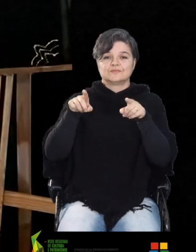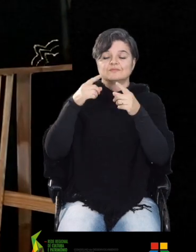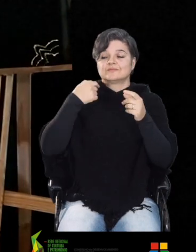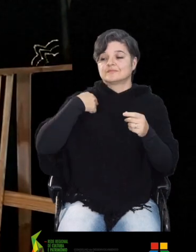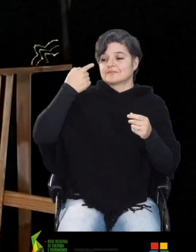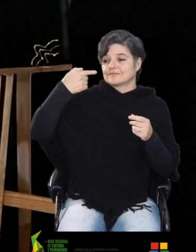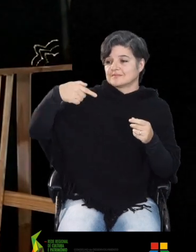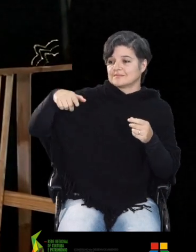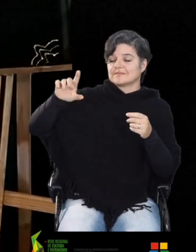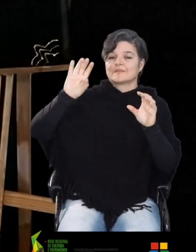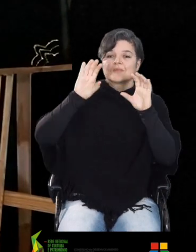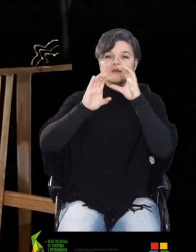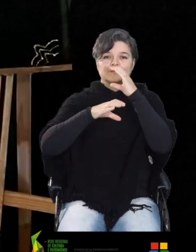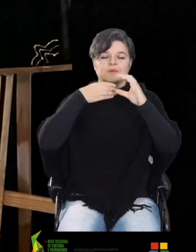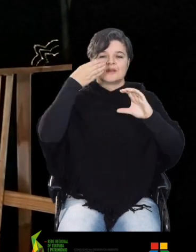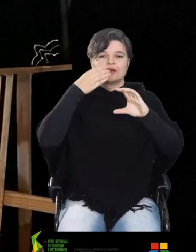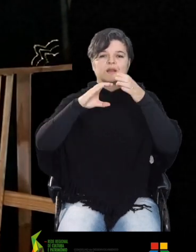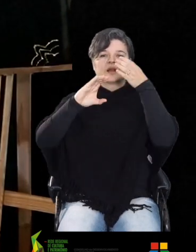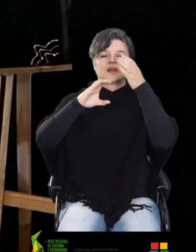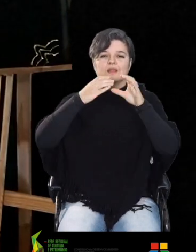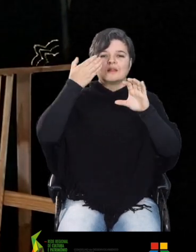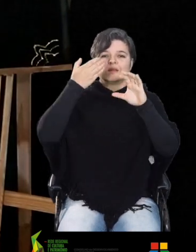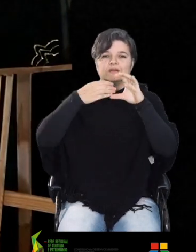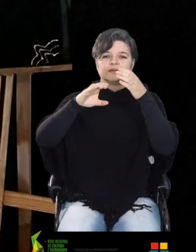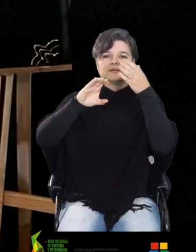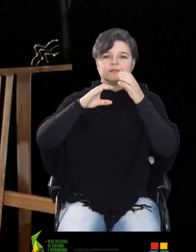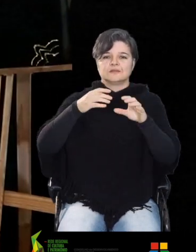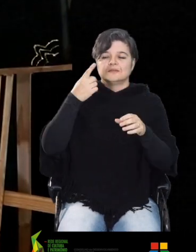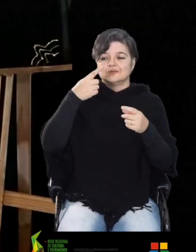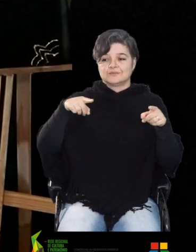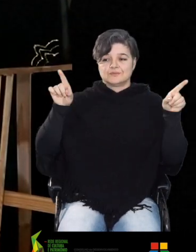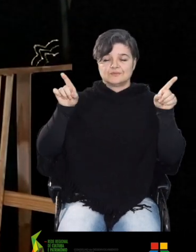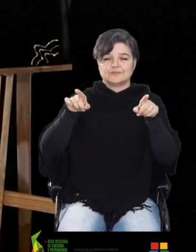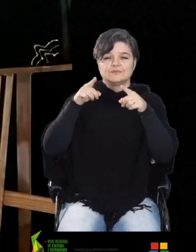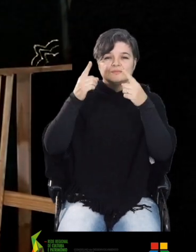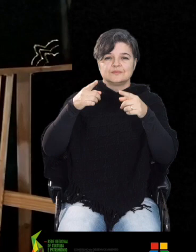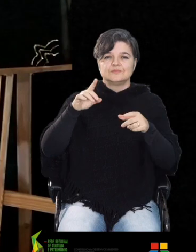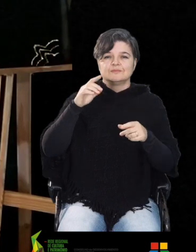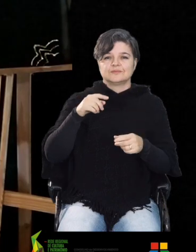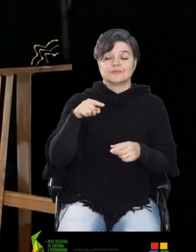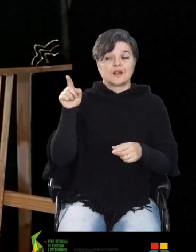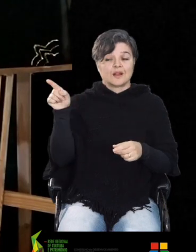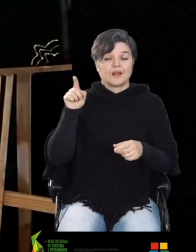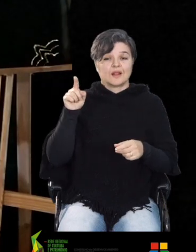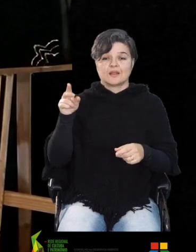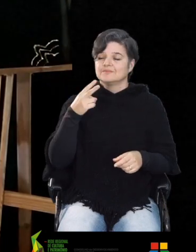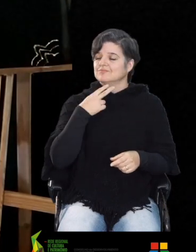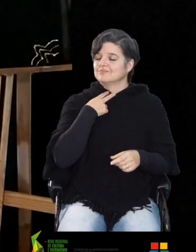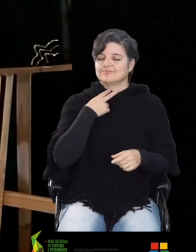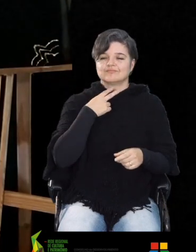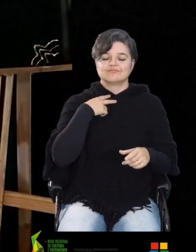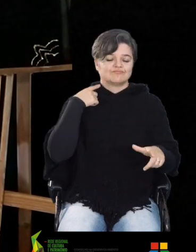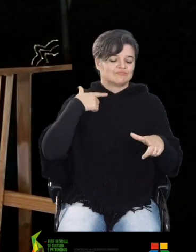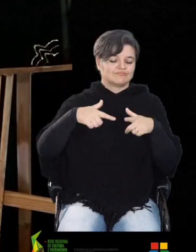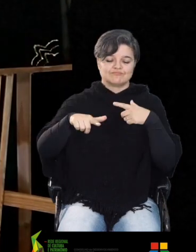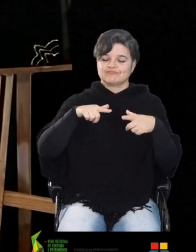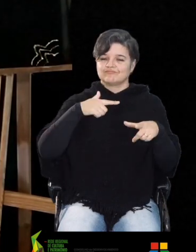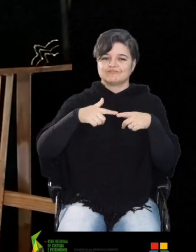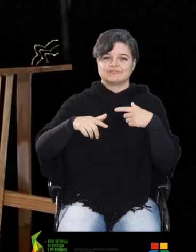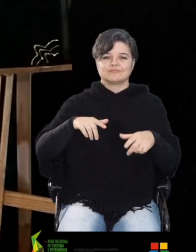eu vou parar cantar lá eu não